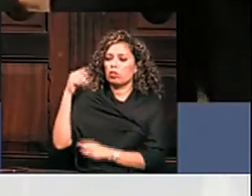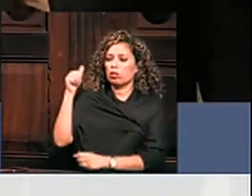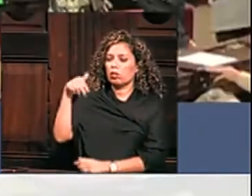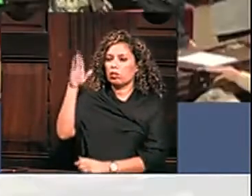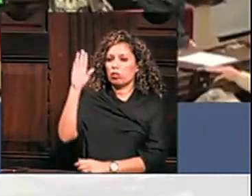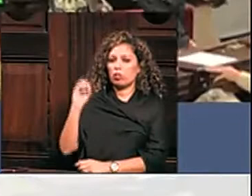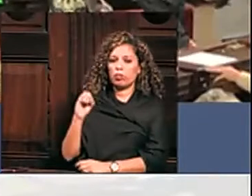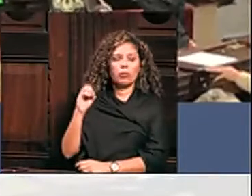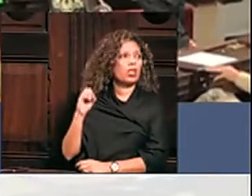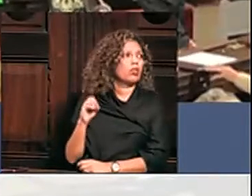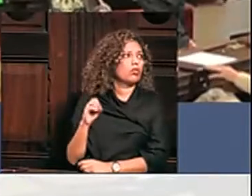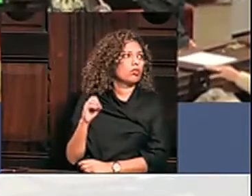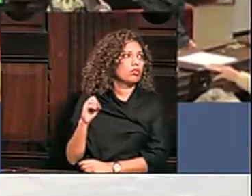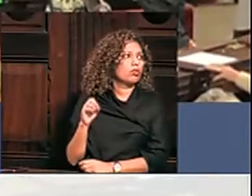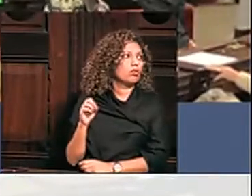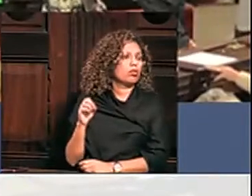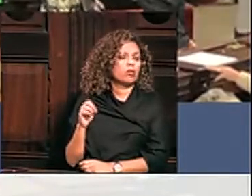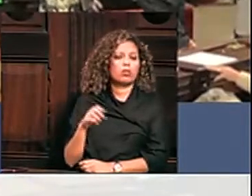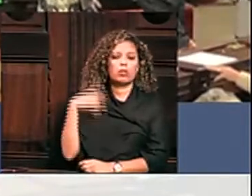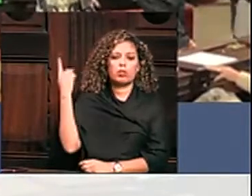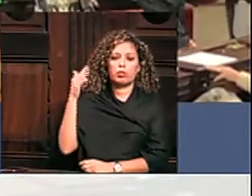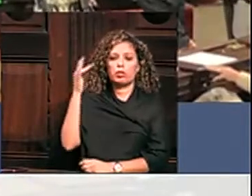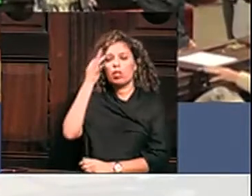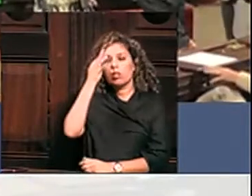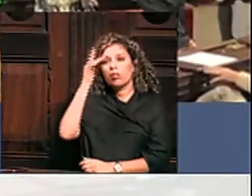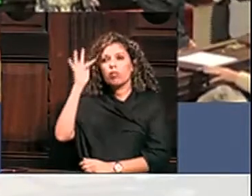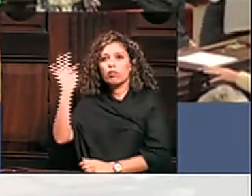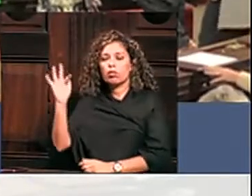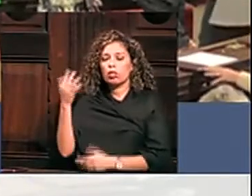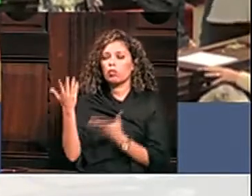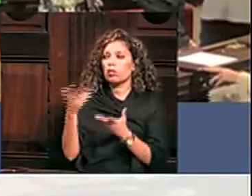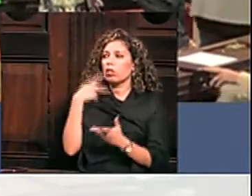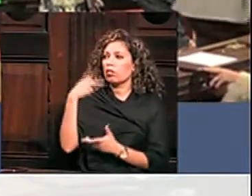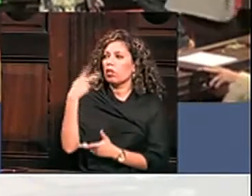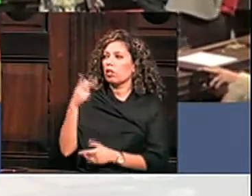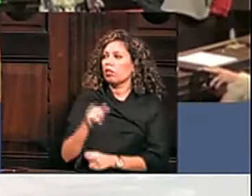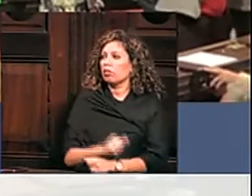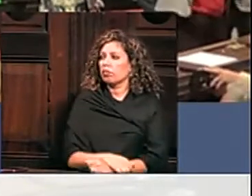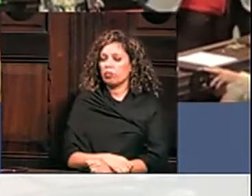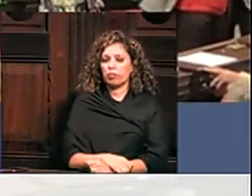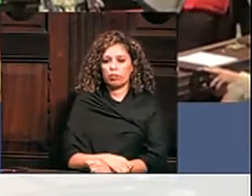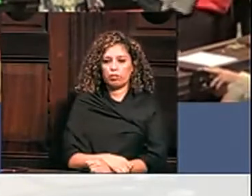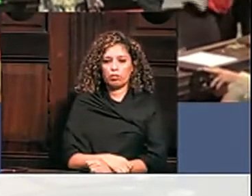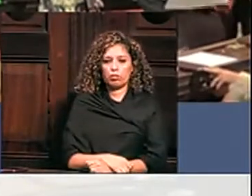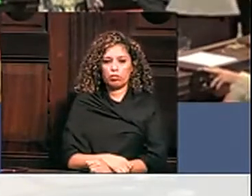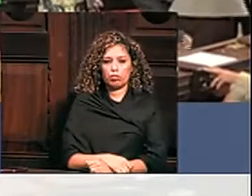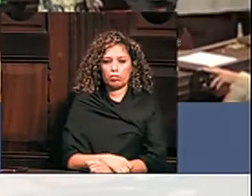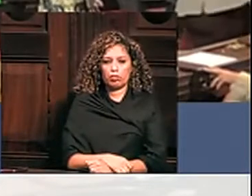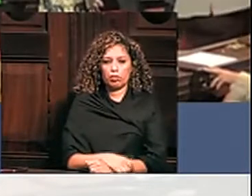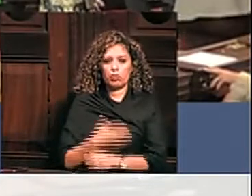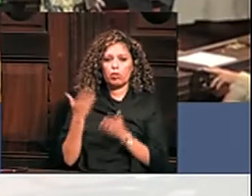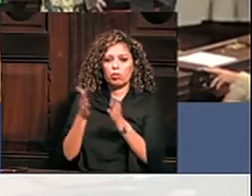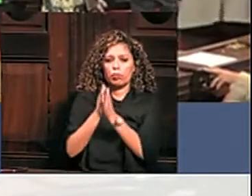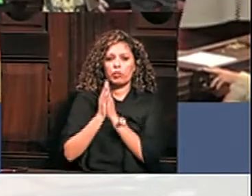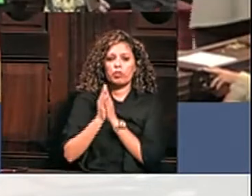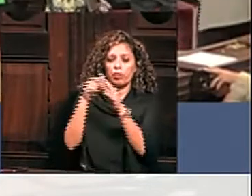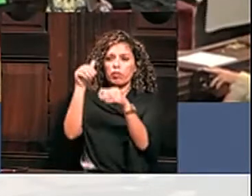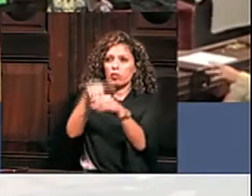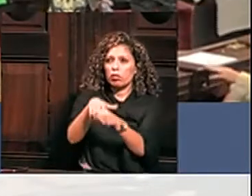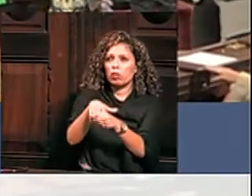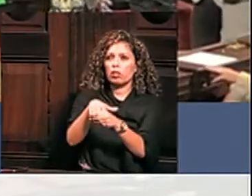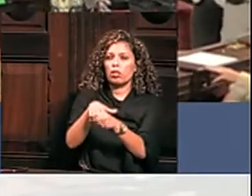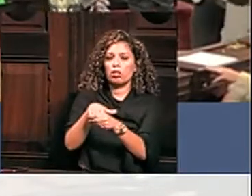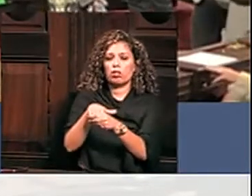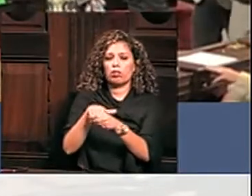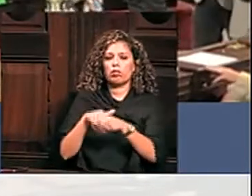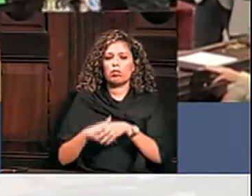problema. Deputado Flávio Bolsonaro quer falar. Deputado Paulo Ramos. O encaminhamento de Vossa Excelência foi perfeito, resolve a questão. Vamos votar e não prejudique